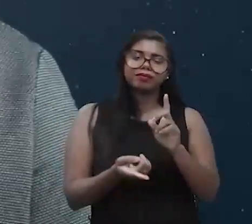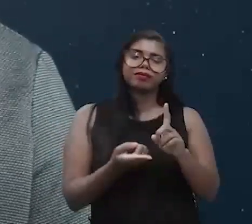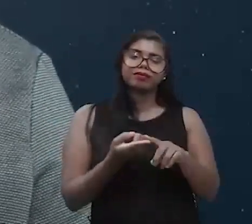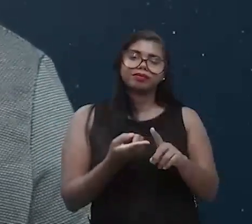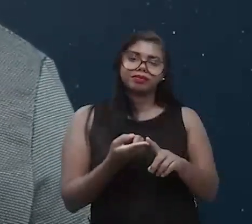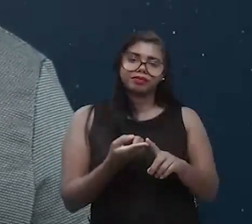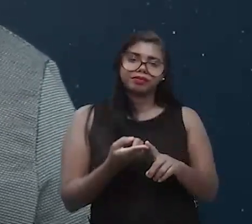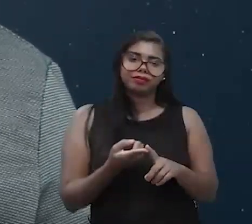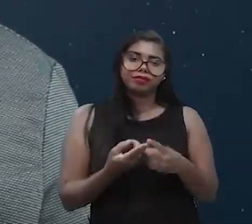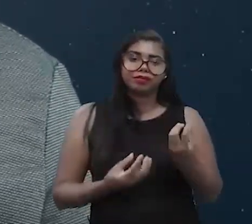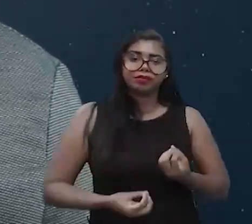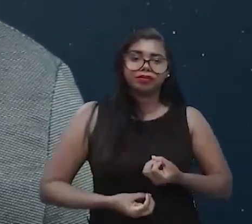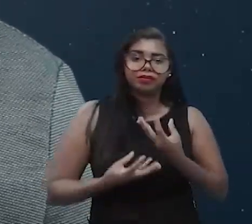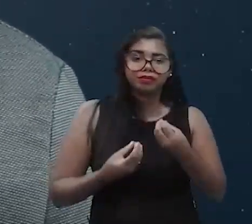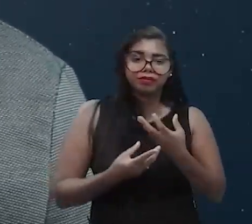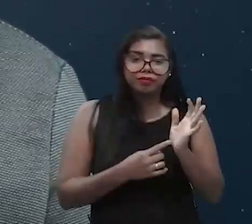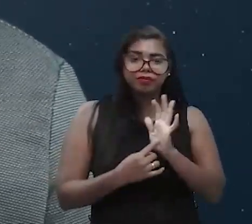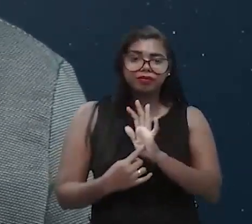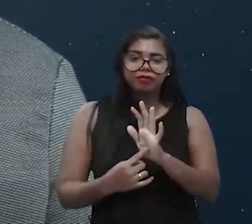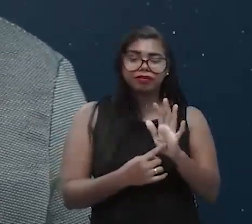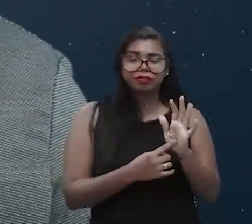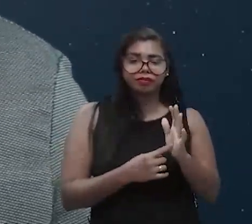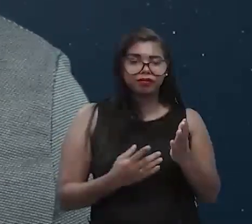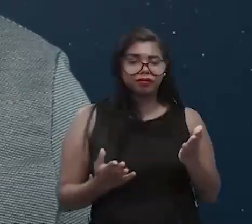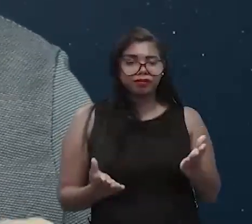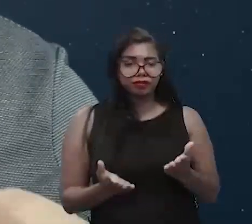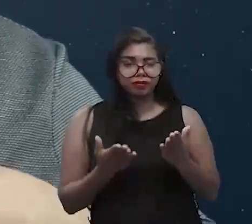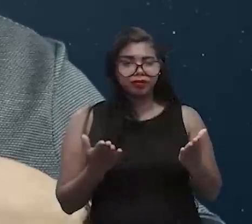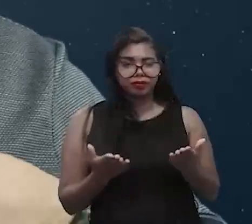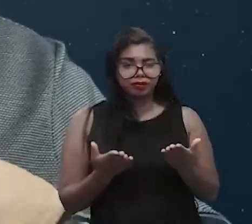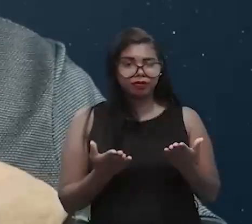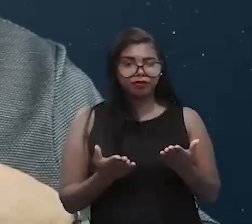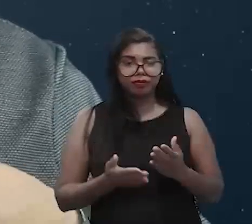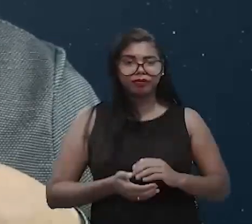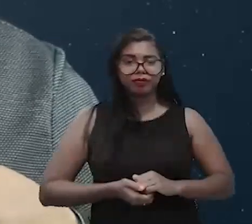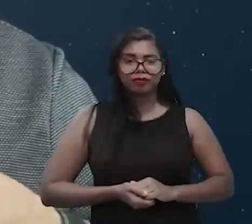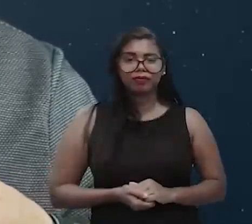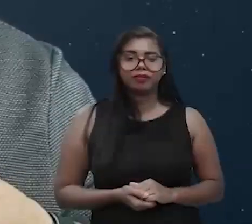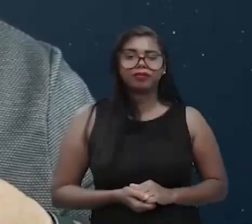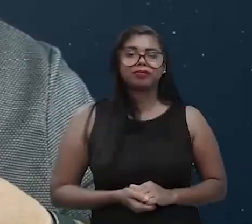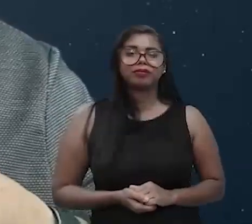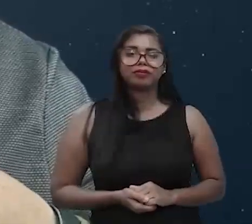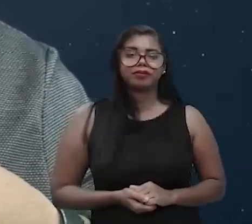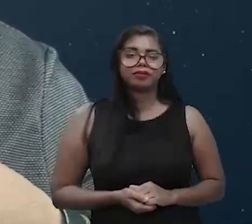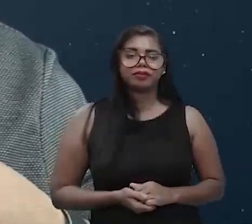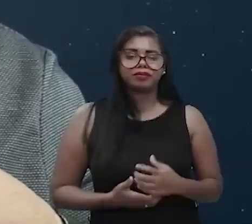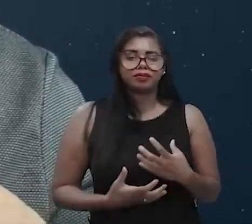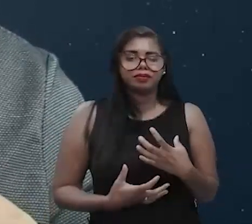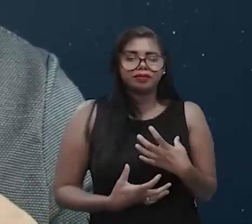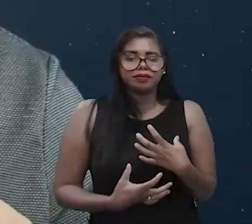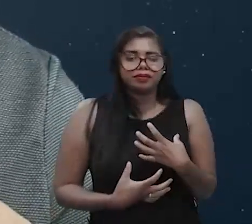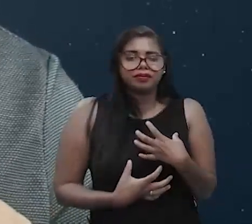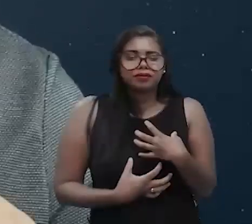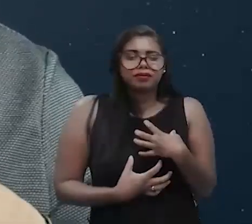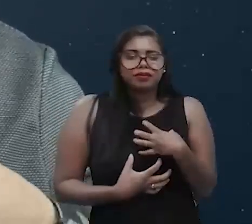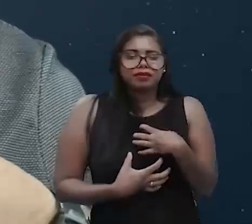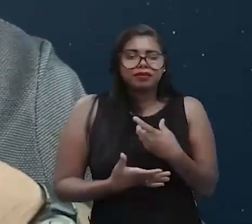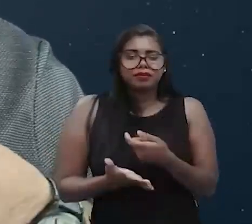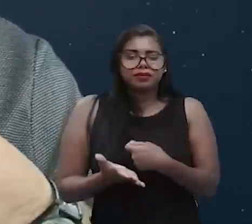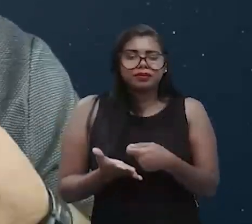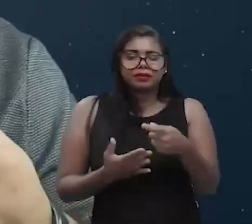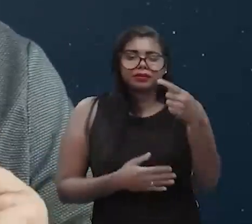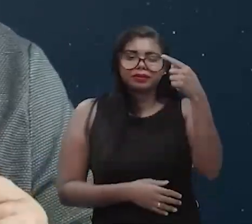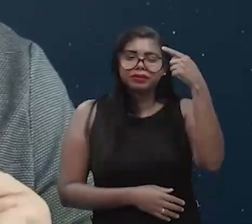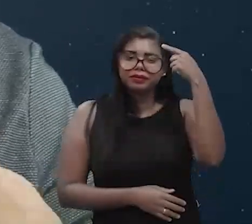estilística, a função emotiva, expressiva, é o sentimento, é o que o autor pensa, ele